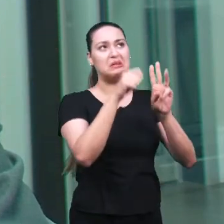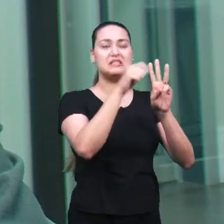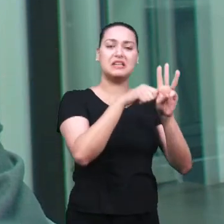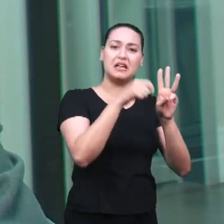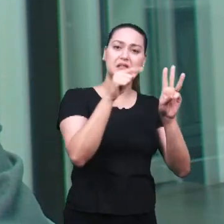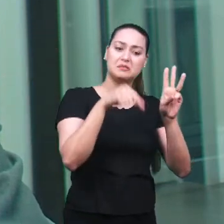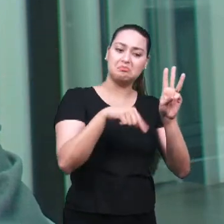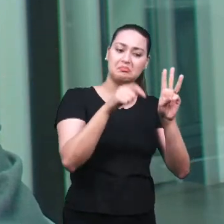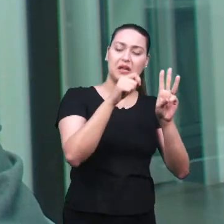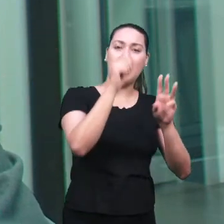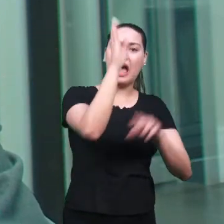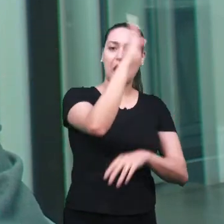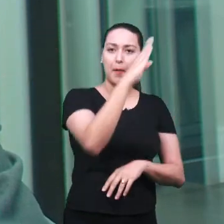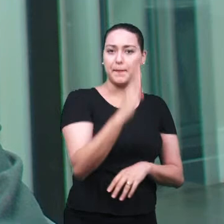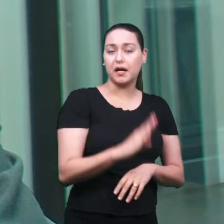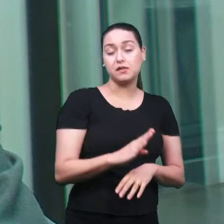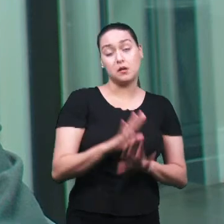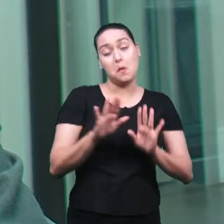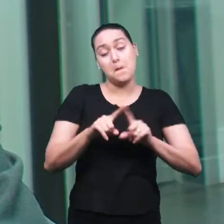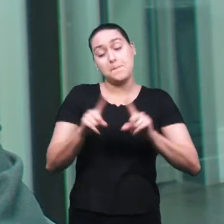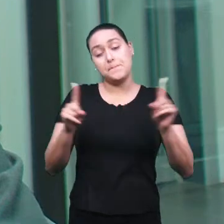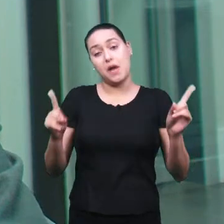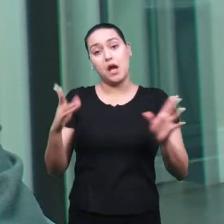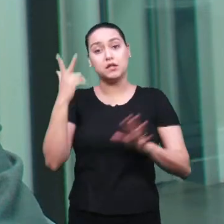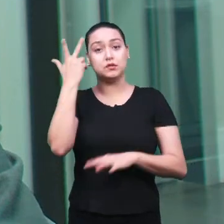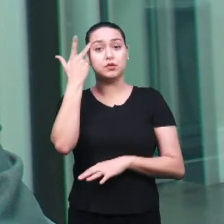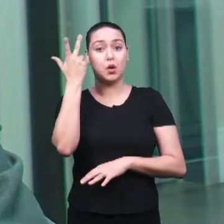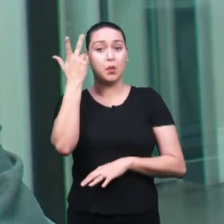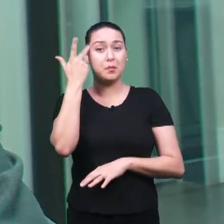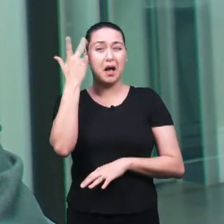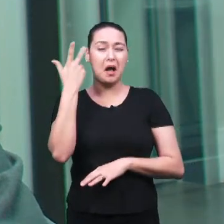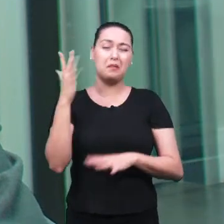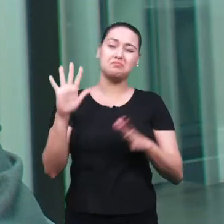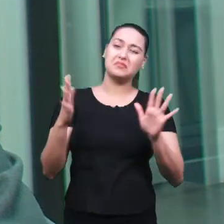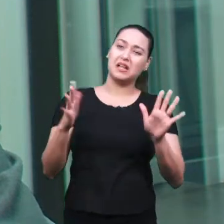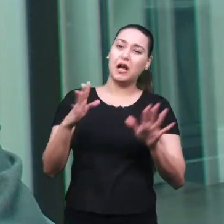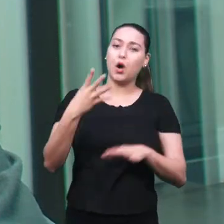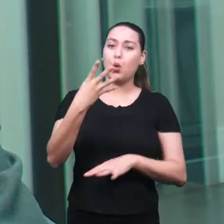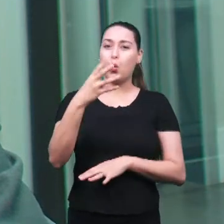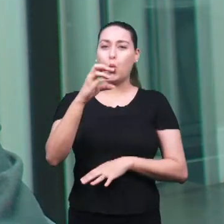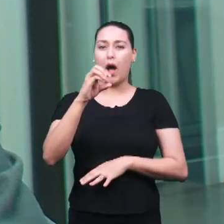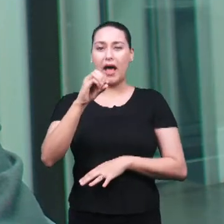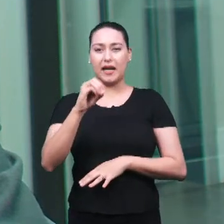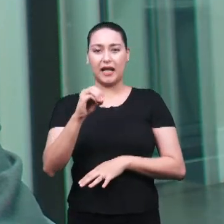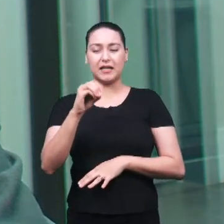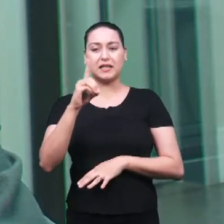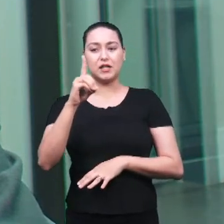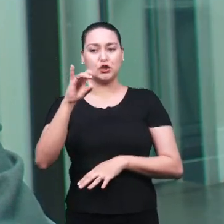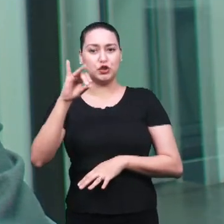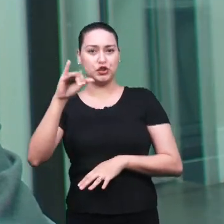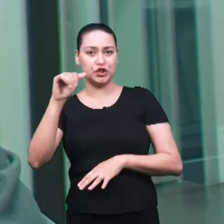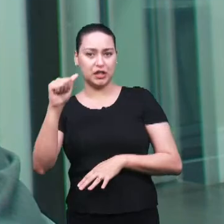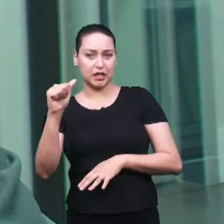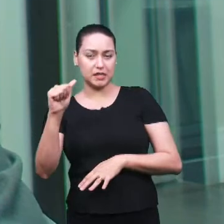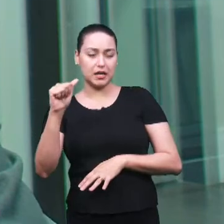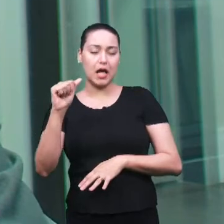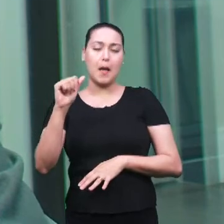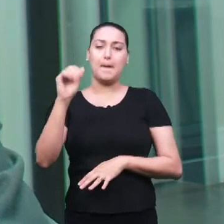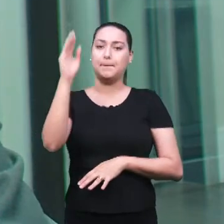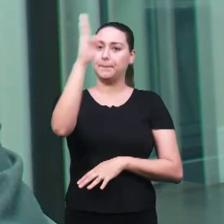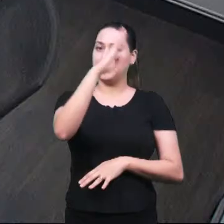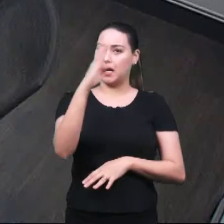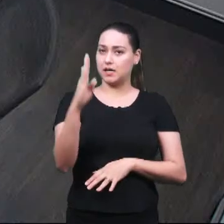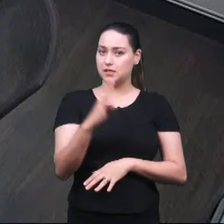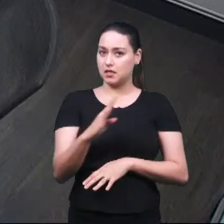Mas normalmente eu fico 40 dias no Brasil e 30 dias na Alemanha.